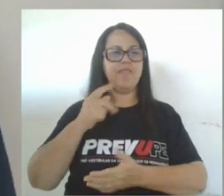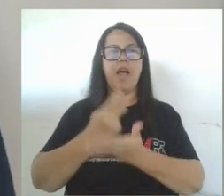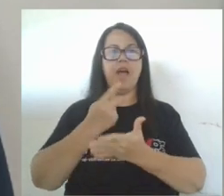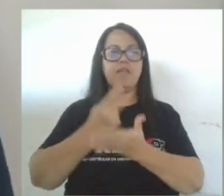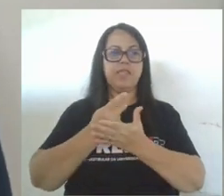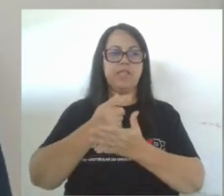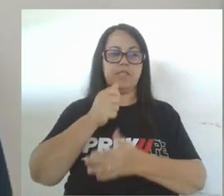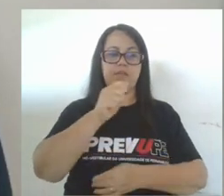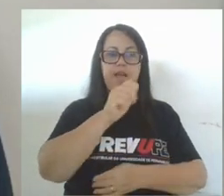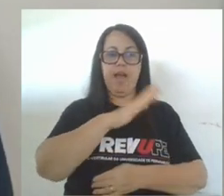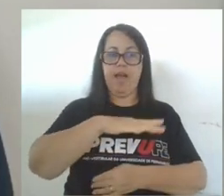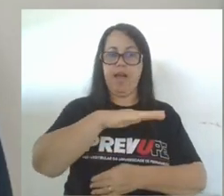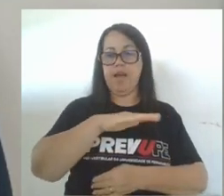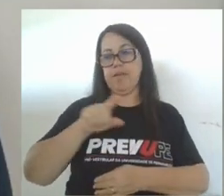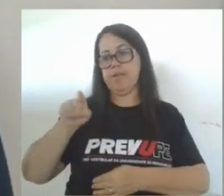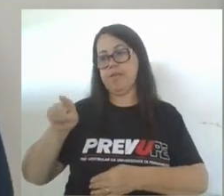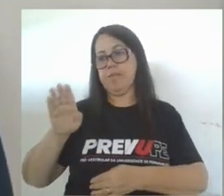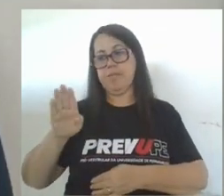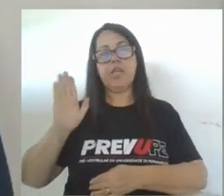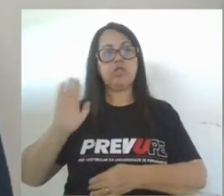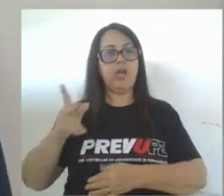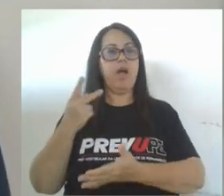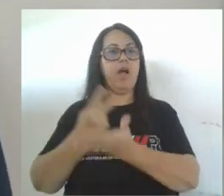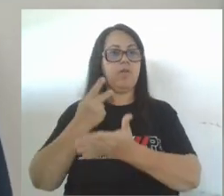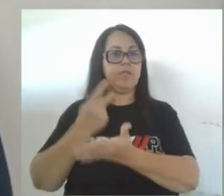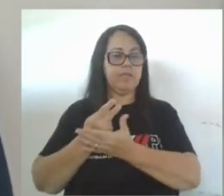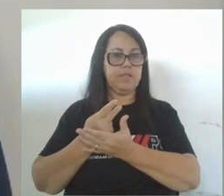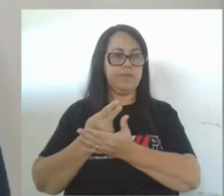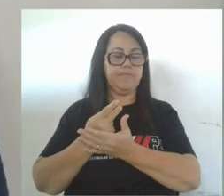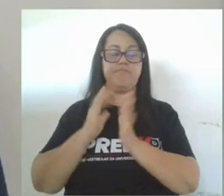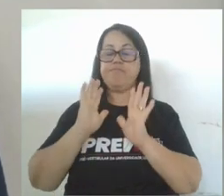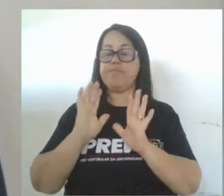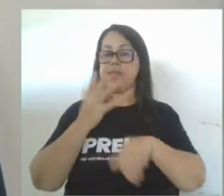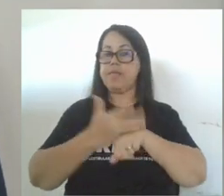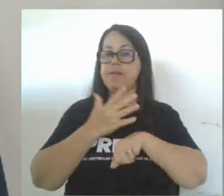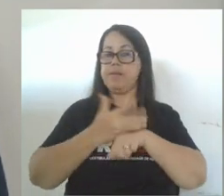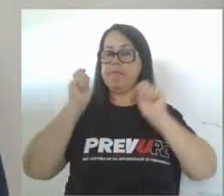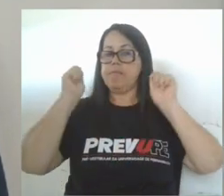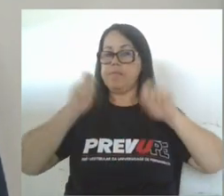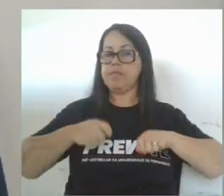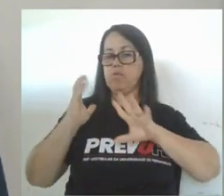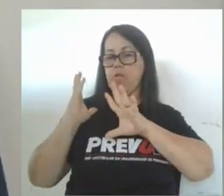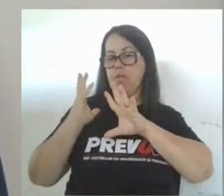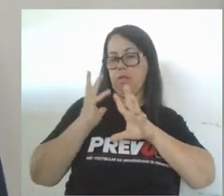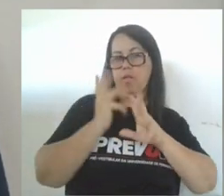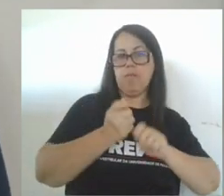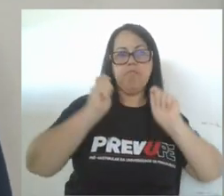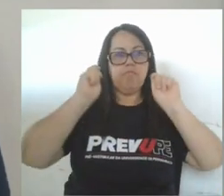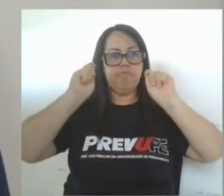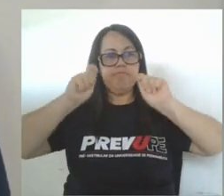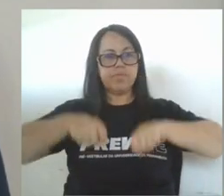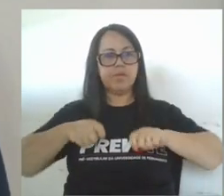A ocorrer, dado que o evento B já ocorreu. Na prática, podemos calcular essa